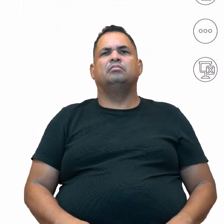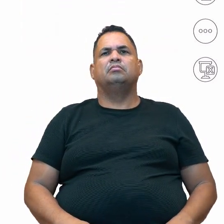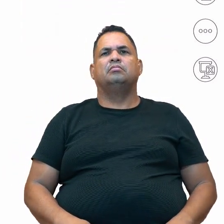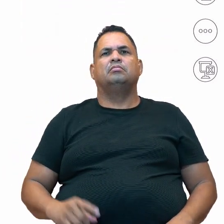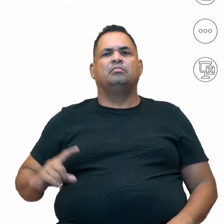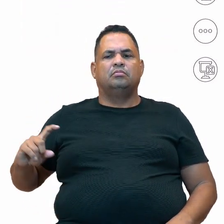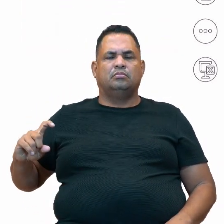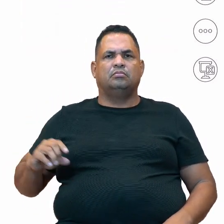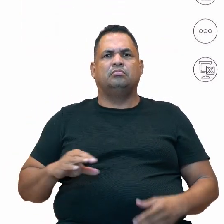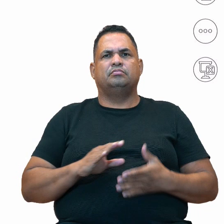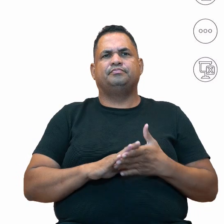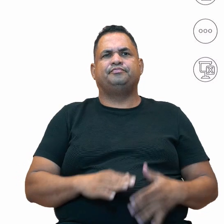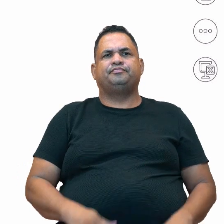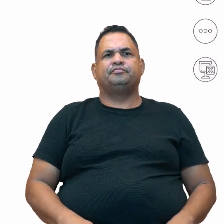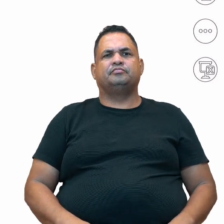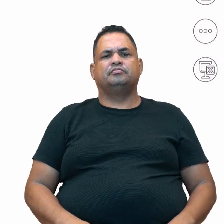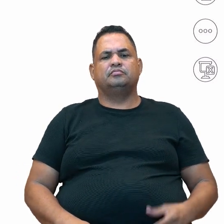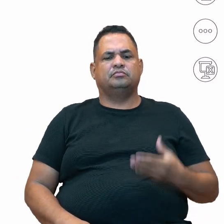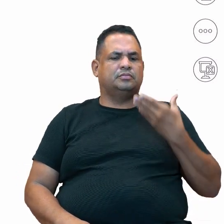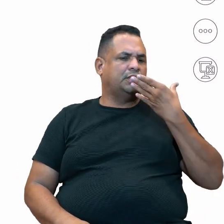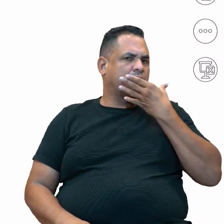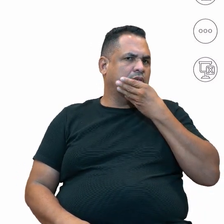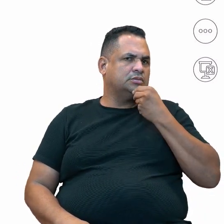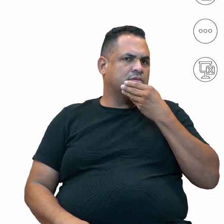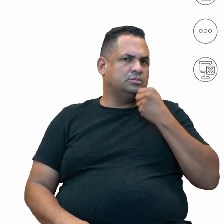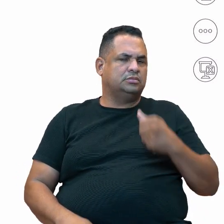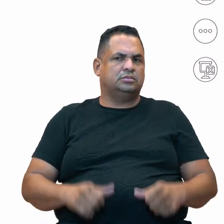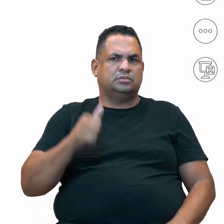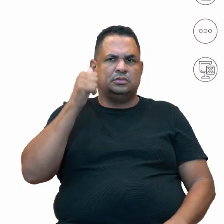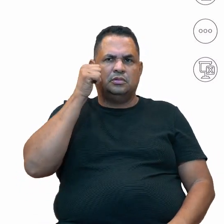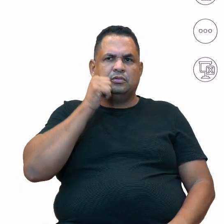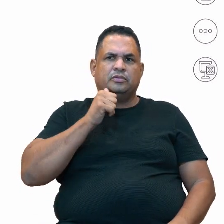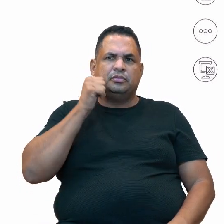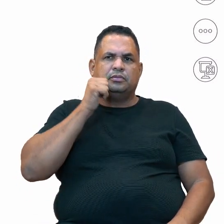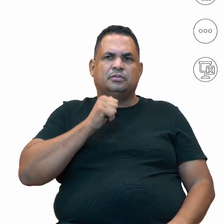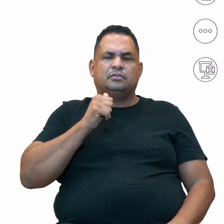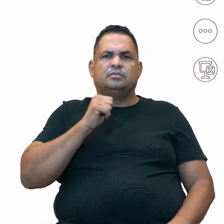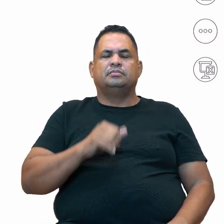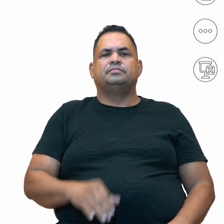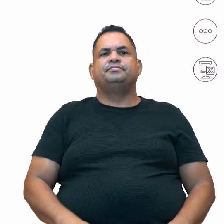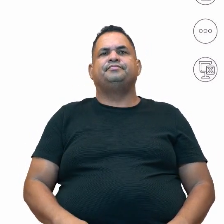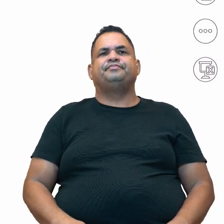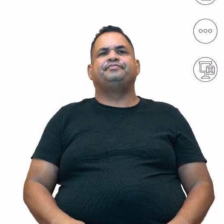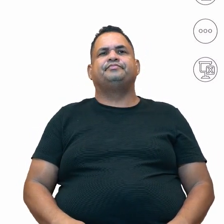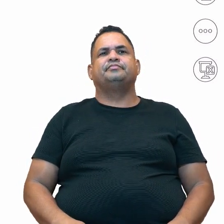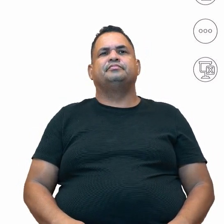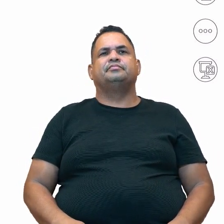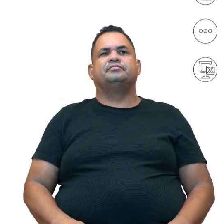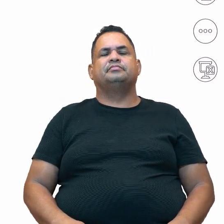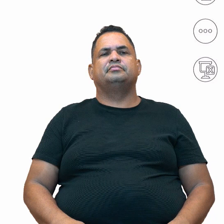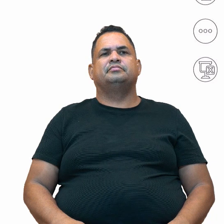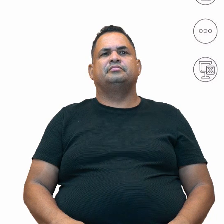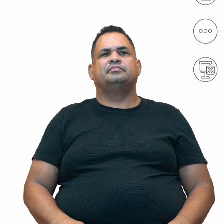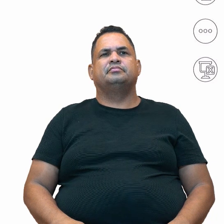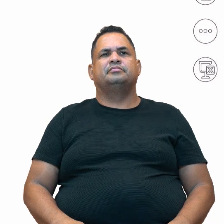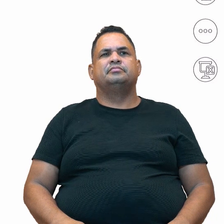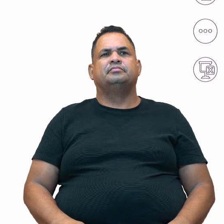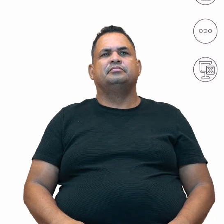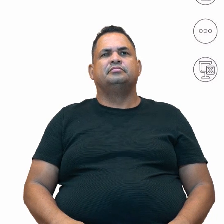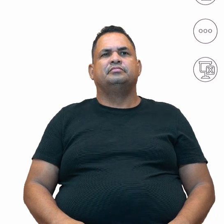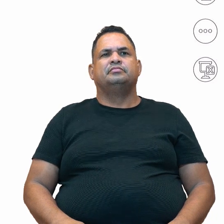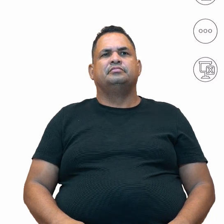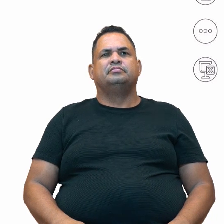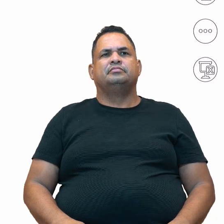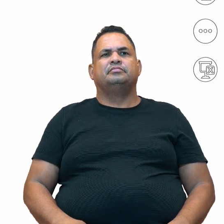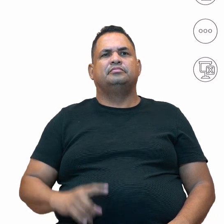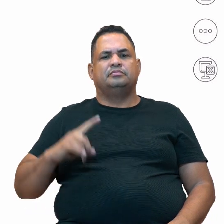masculino, feminino, né? Tudo bem, beleza.